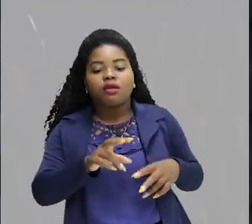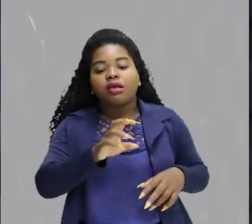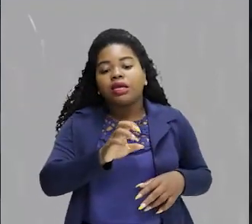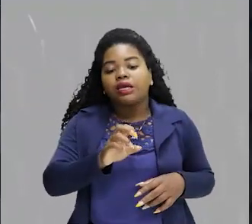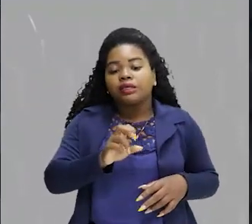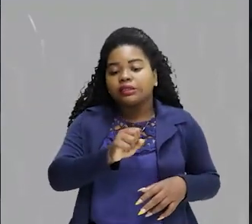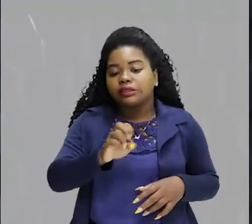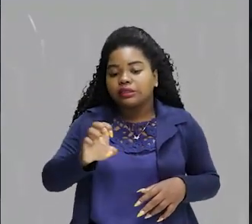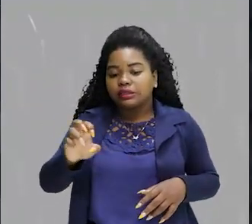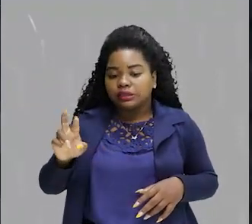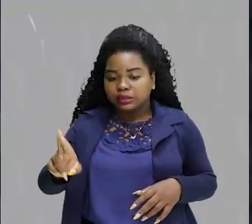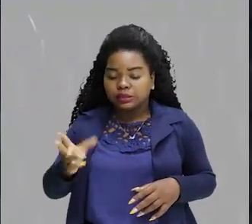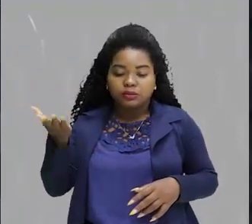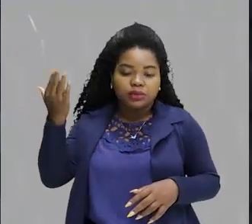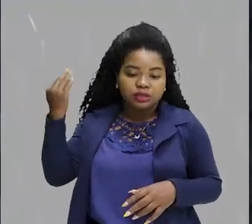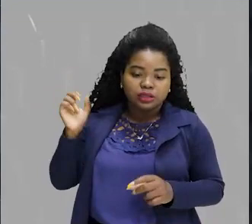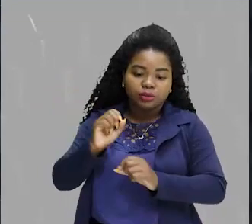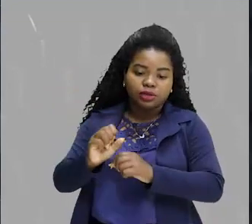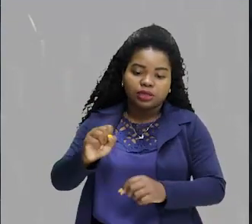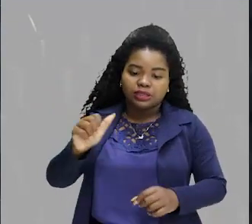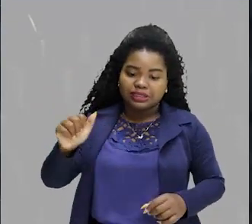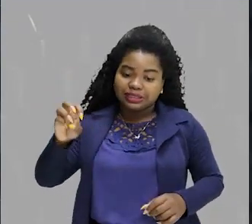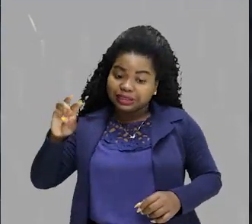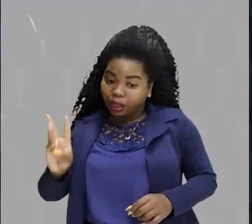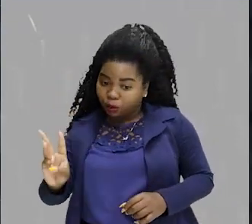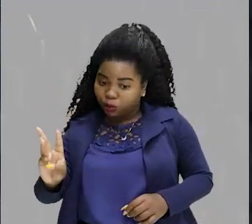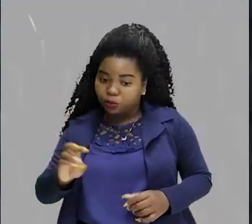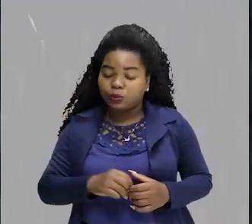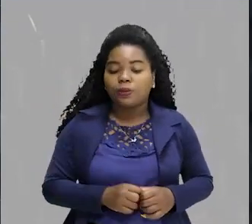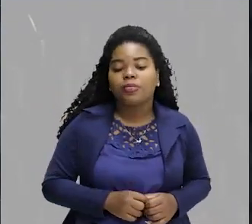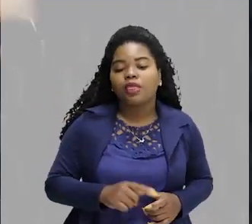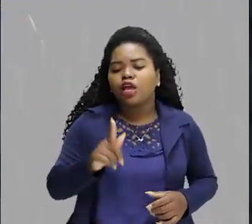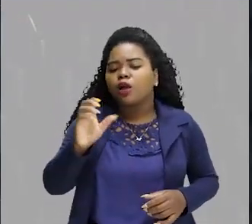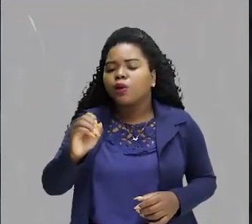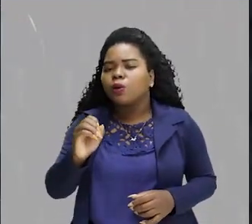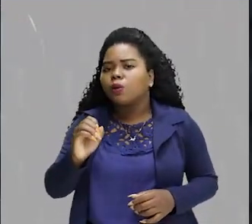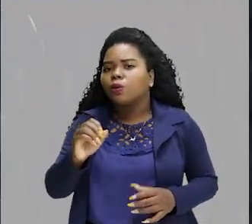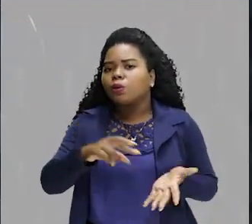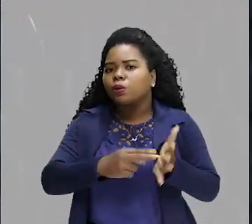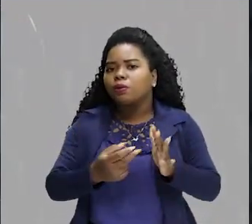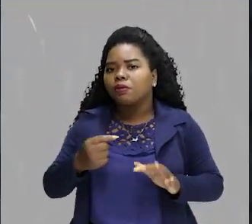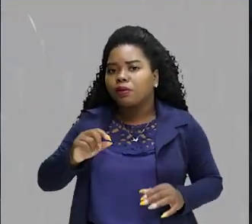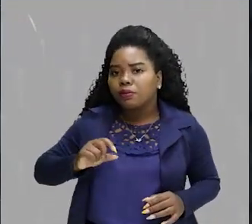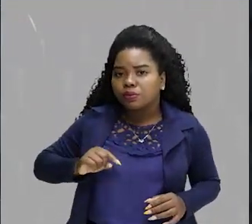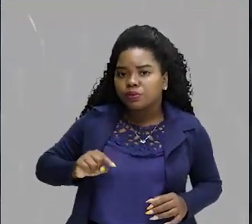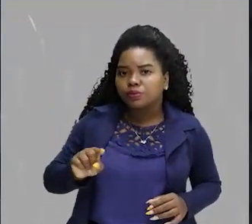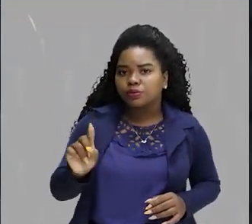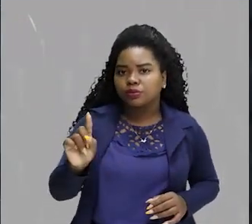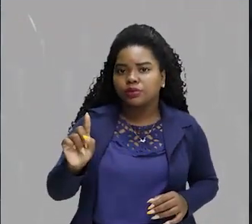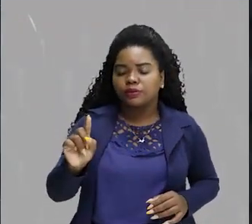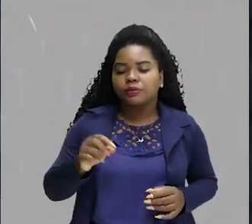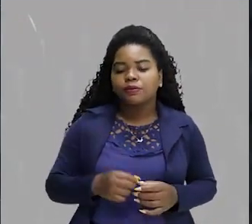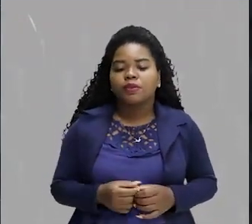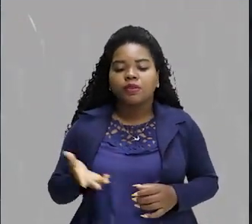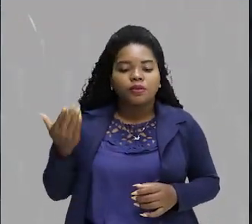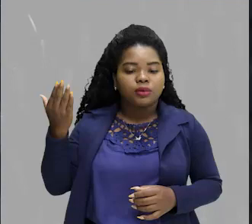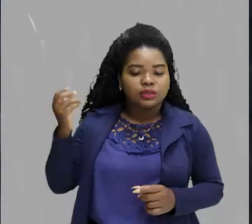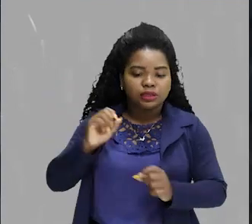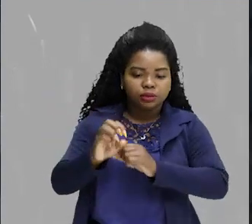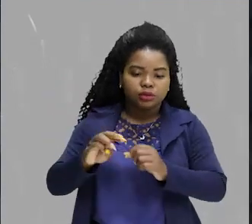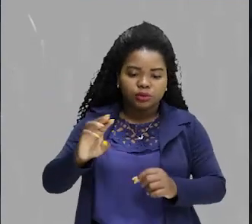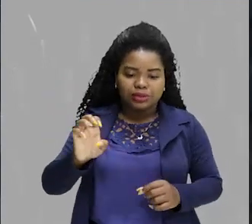verbo irregular não tem ed. O verbo go, que é o verbo ir, no passado fica went. Eu fui